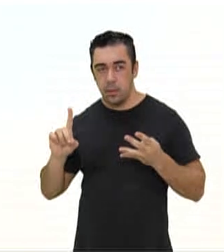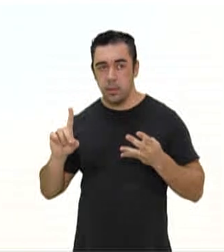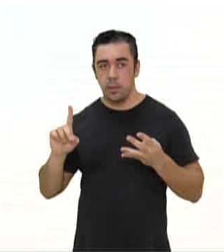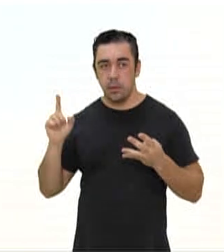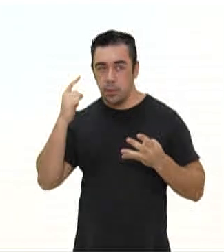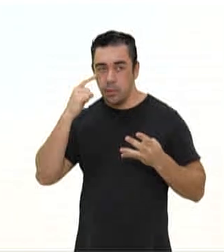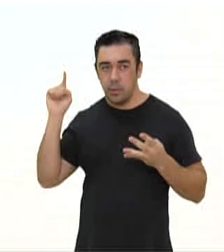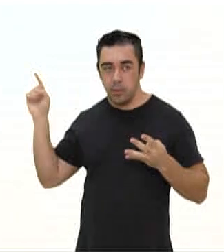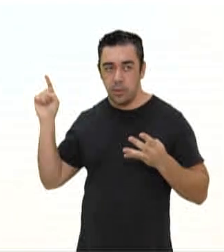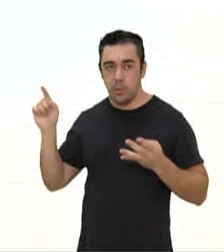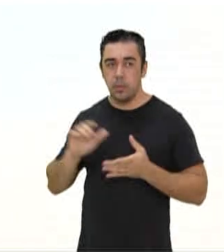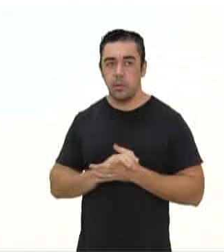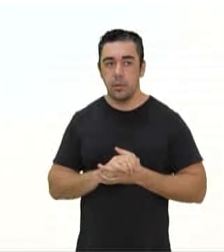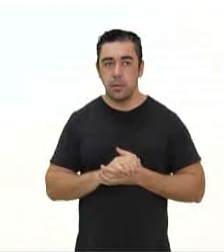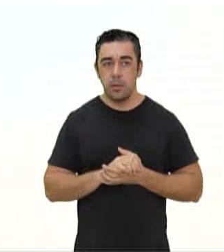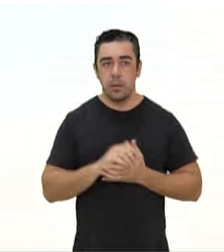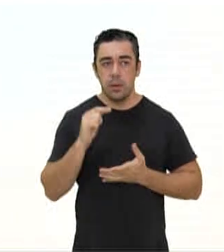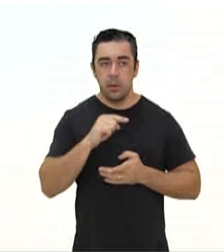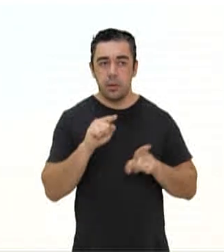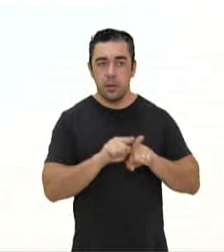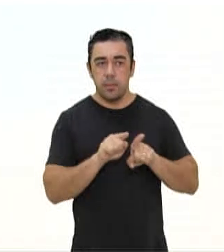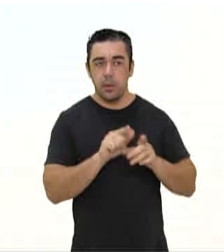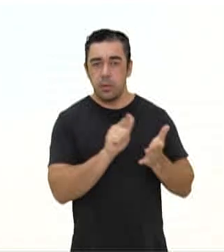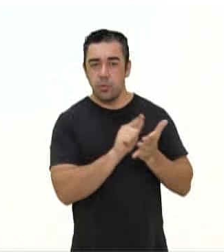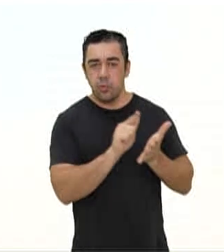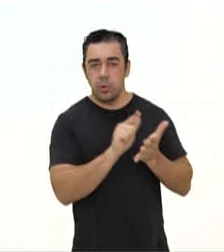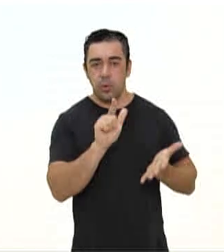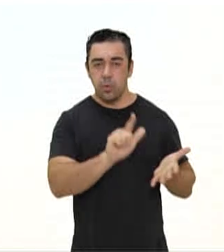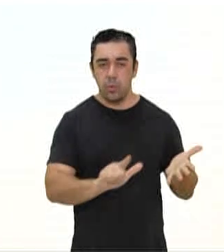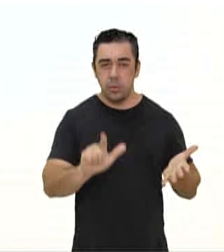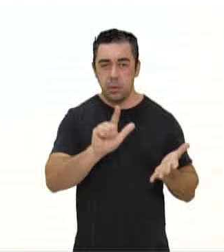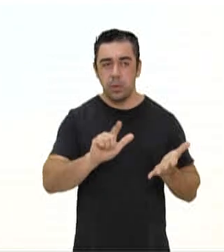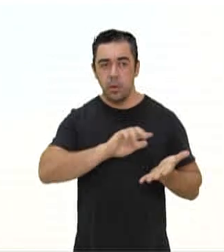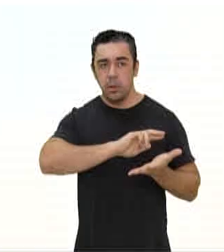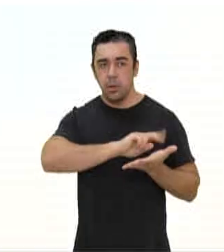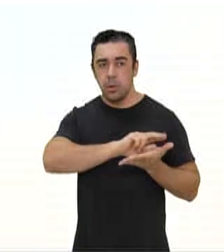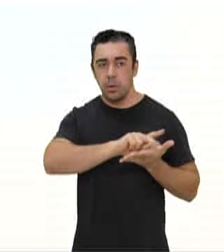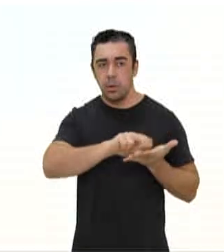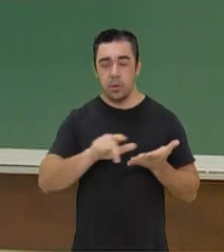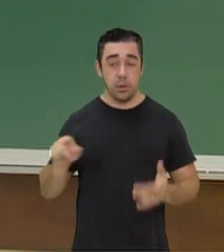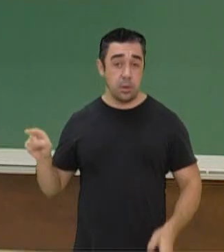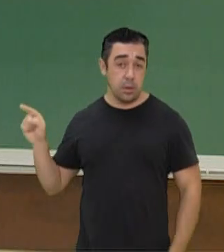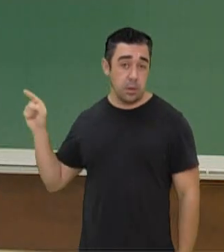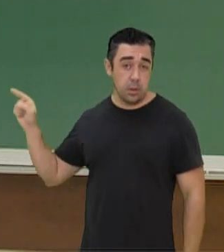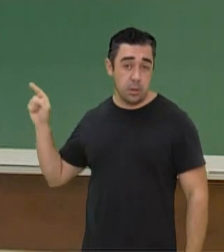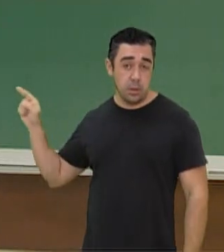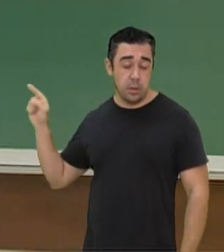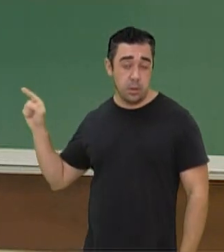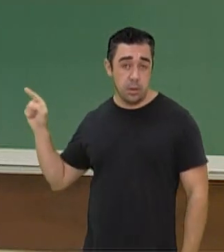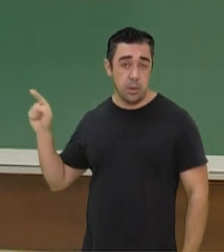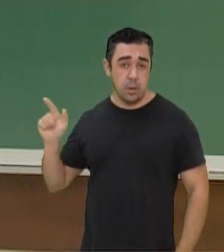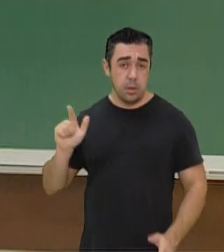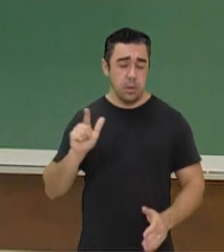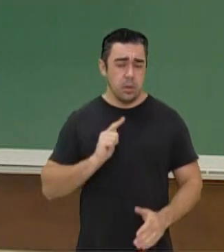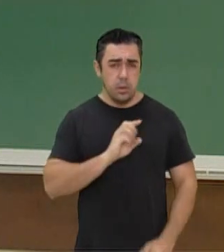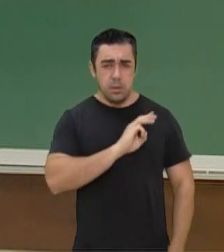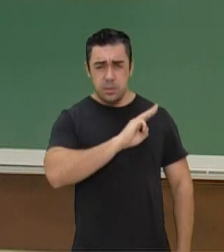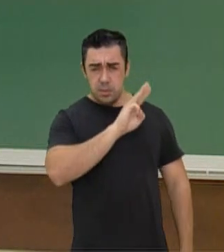importante ali, Folha de Londrina e muitos outros ali. Todos esse